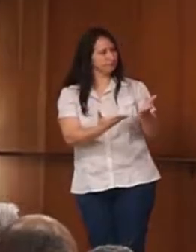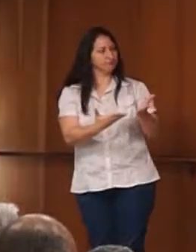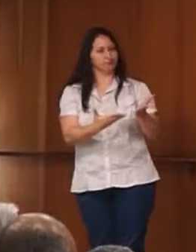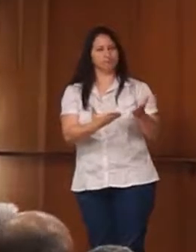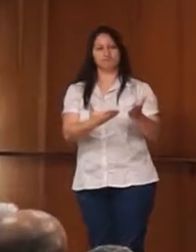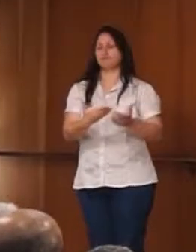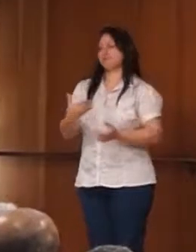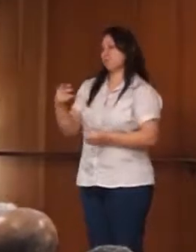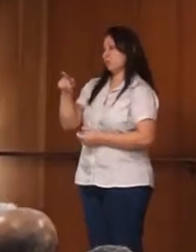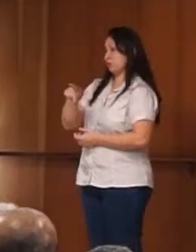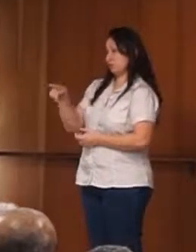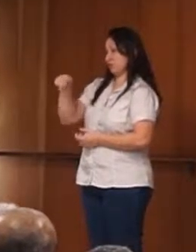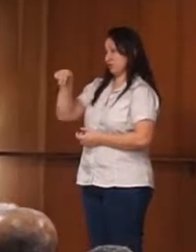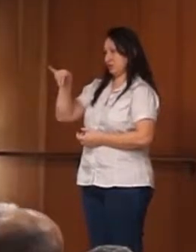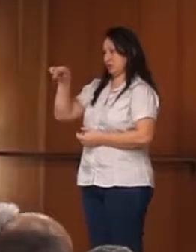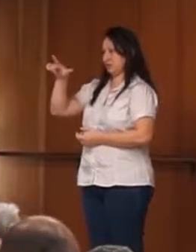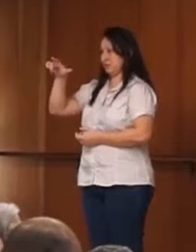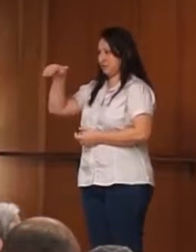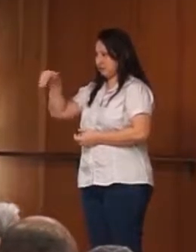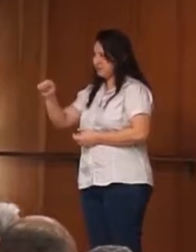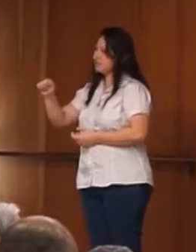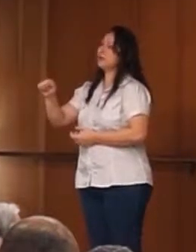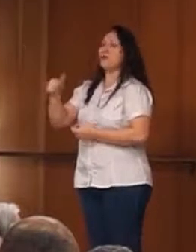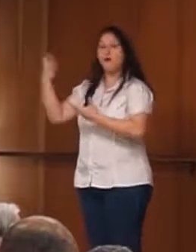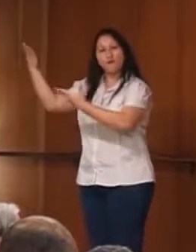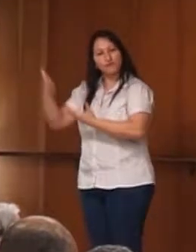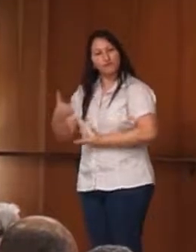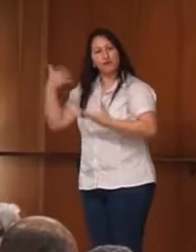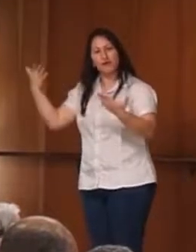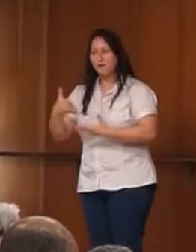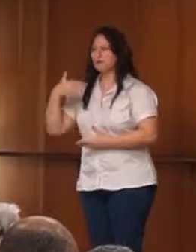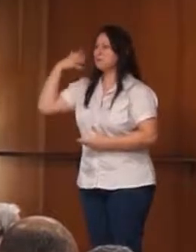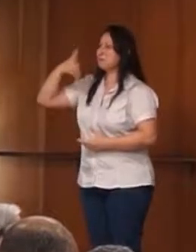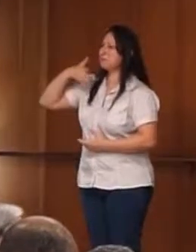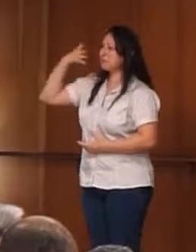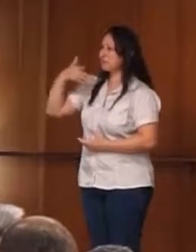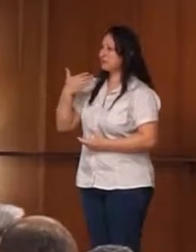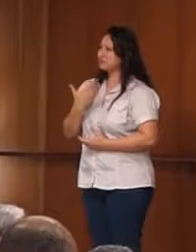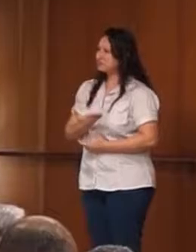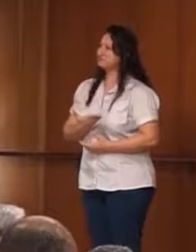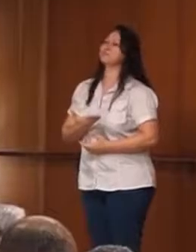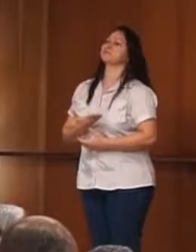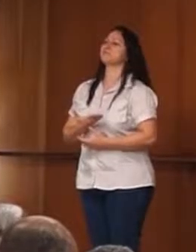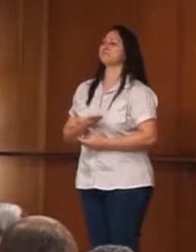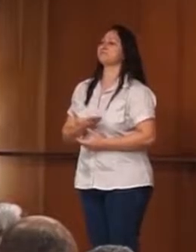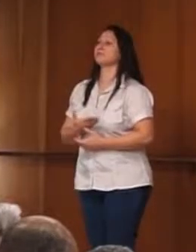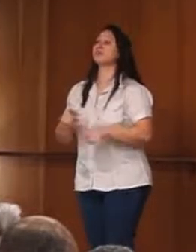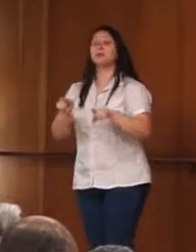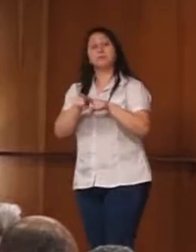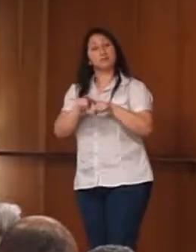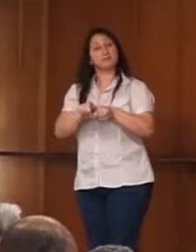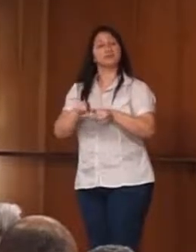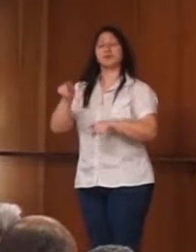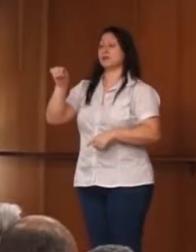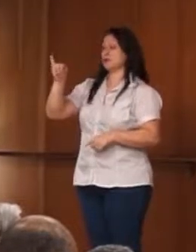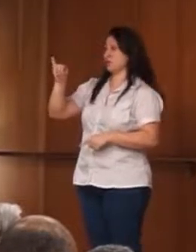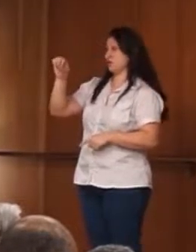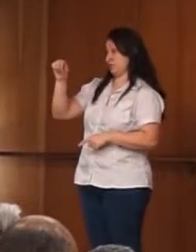a professora Nilma, nossa convidada, palestrante, a professora Yolanda, a professora